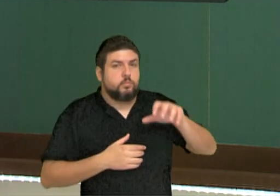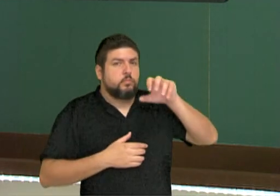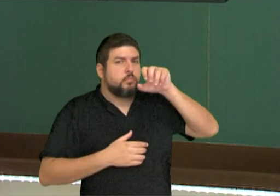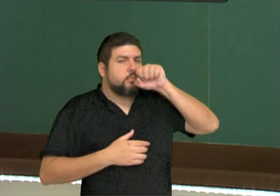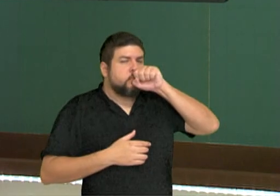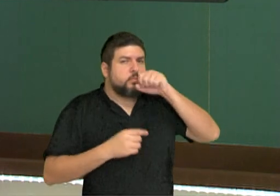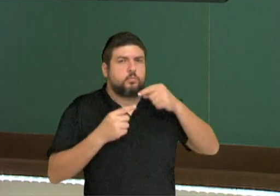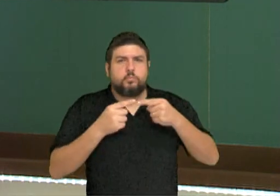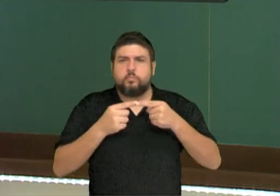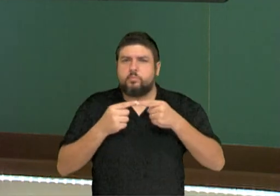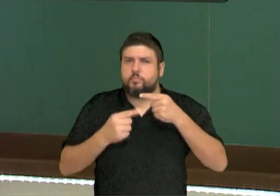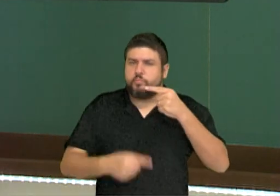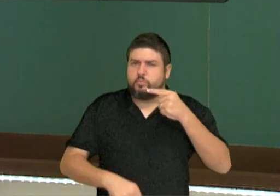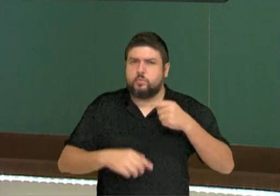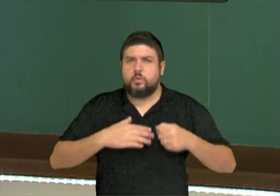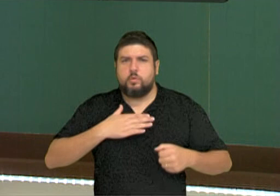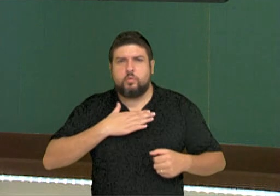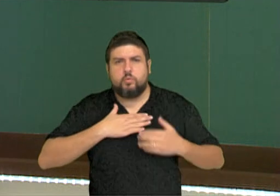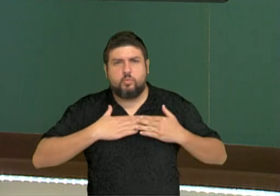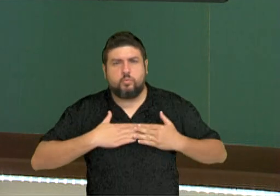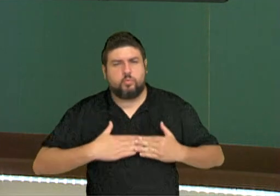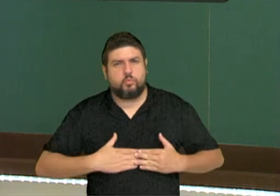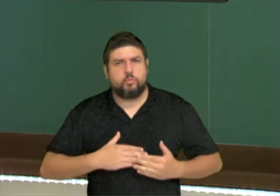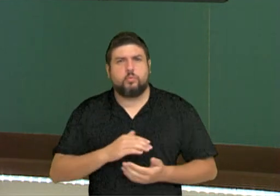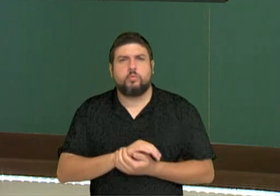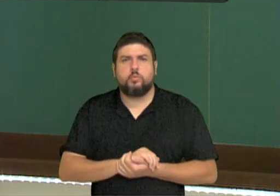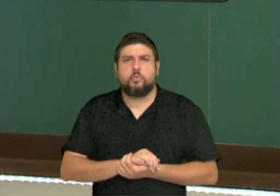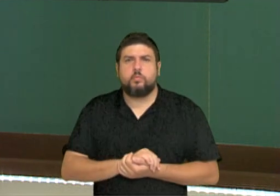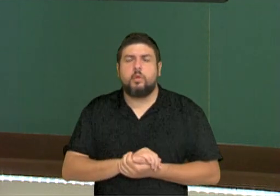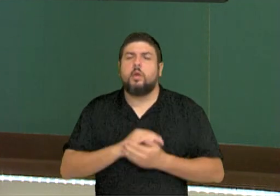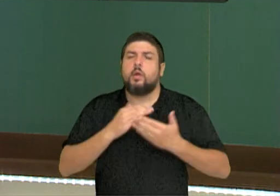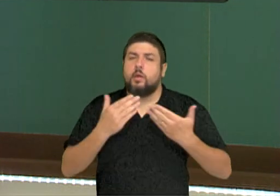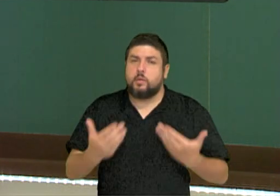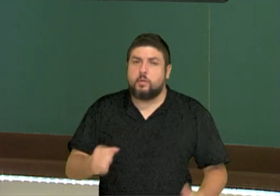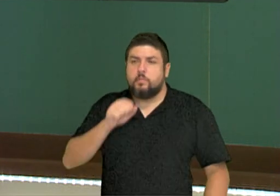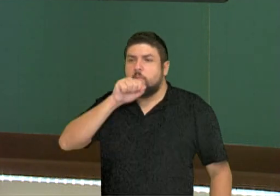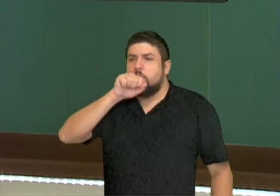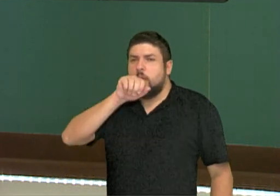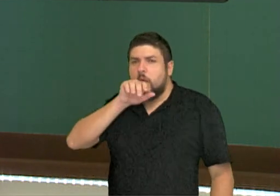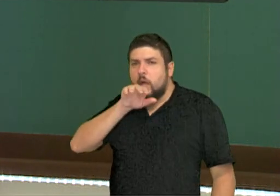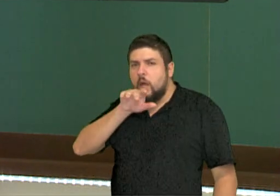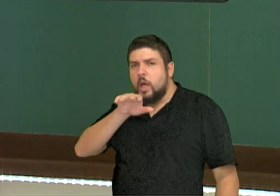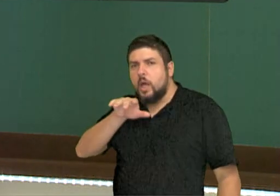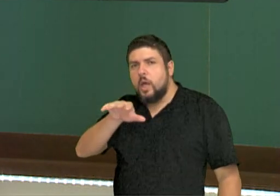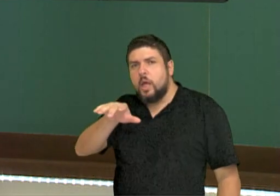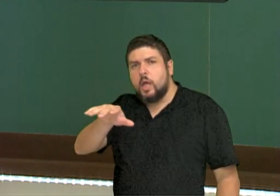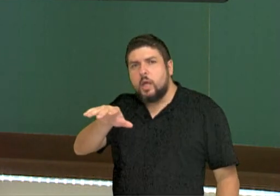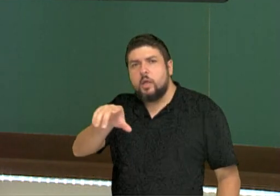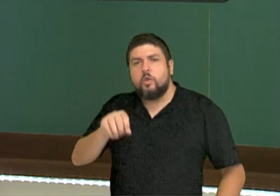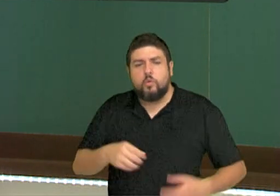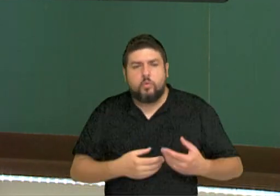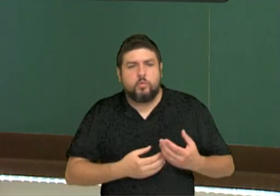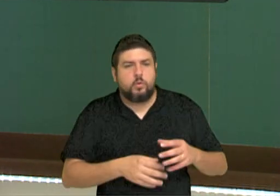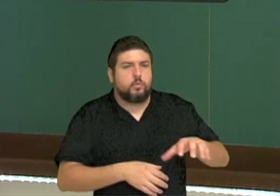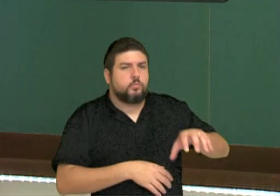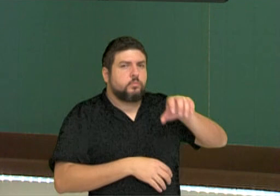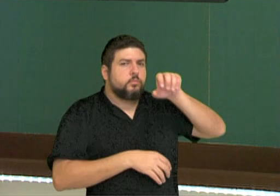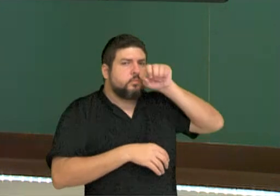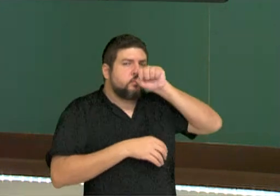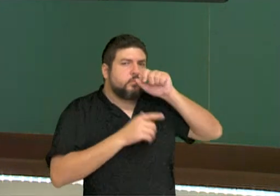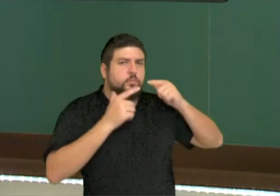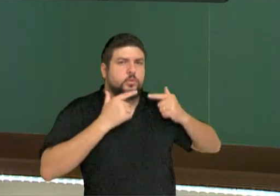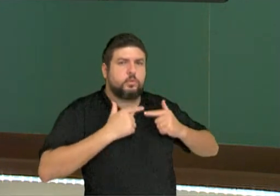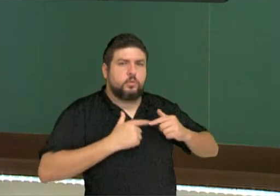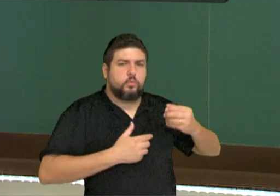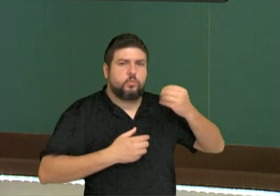para o nosso corpo. É por este motivo que nós expiramos constantemente para eliminar esse gás.